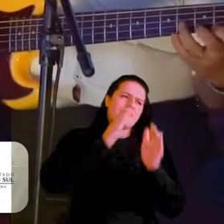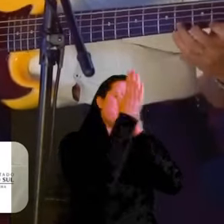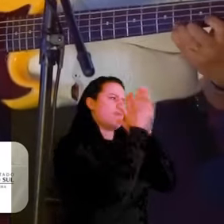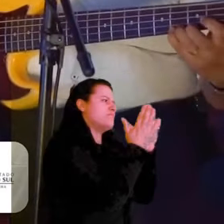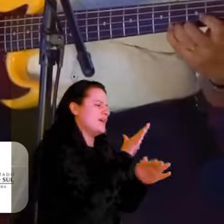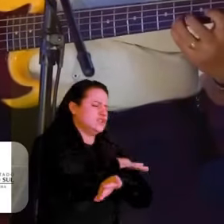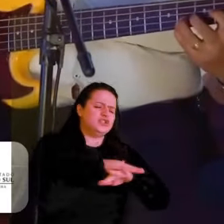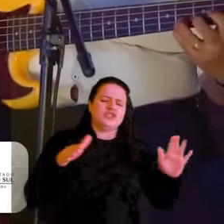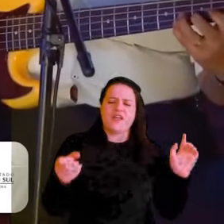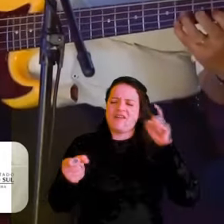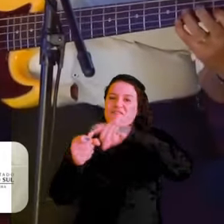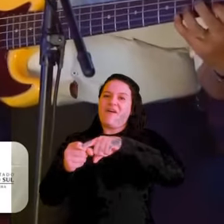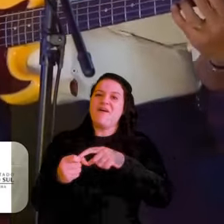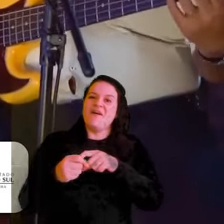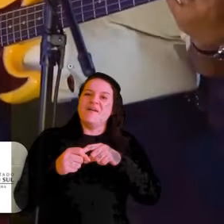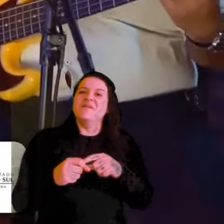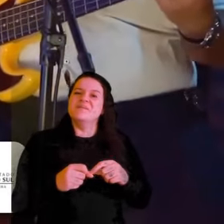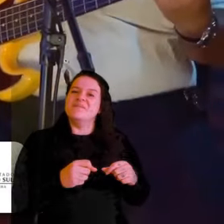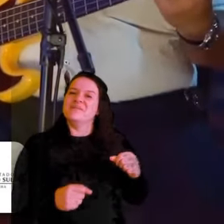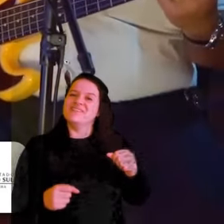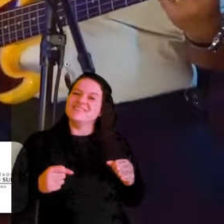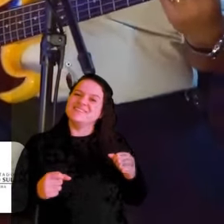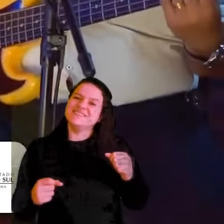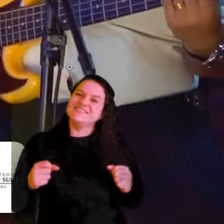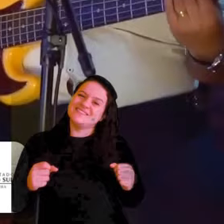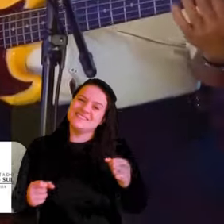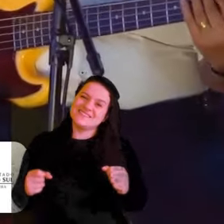pra quem cansou de andejar.